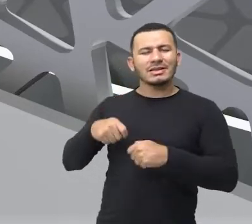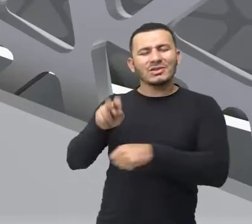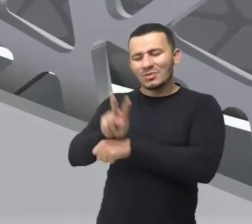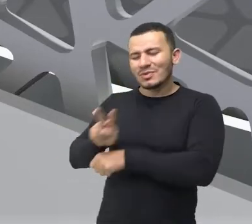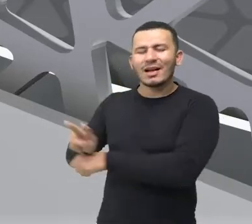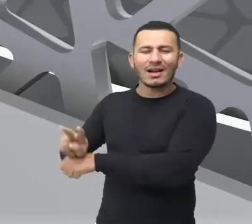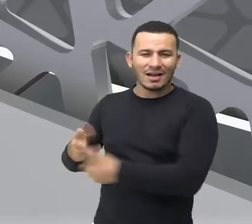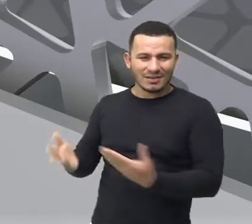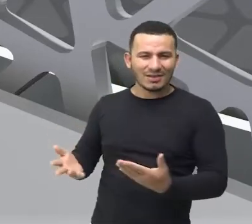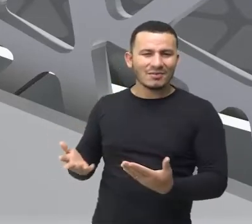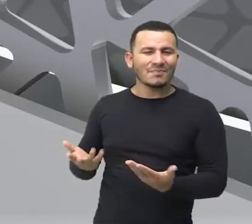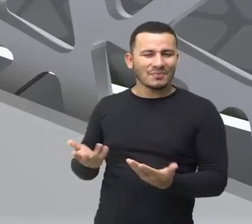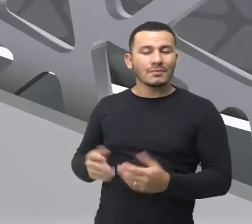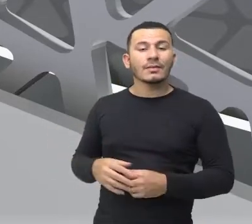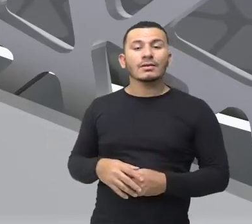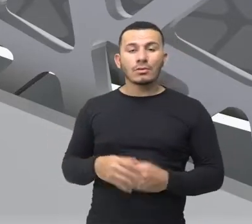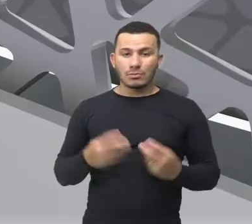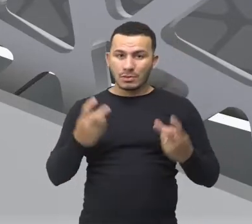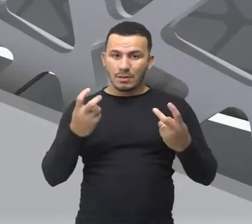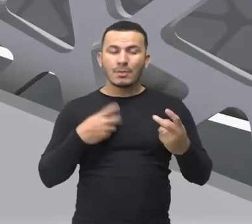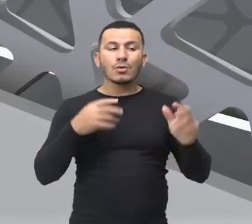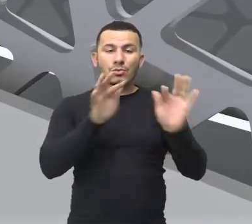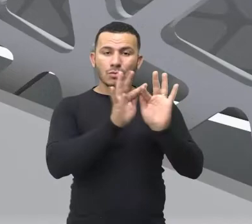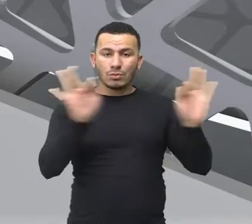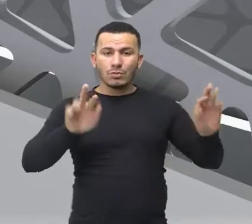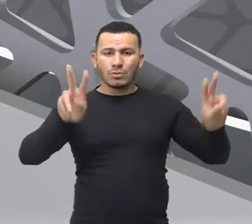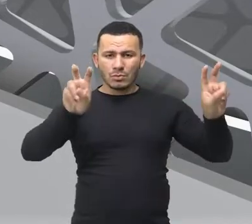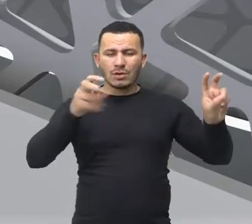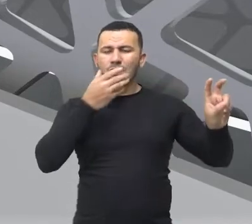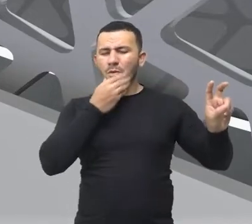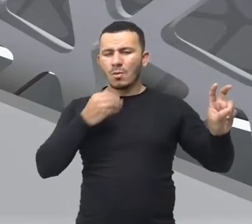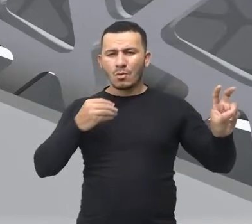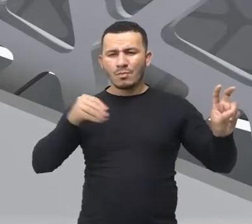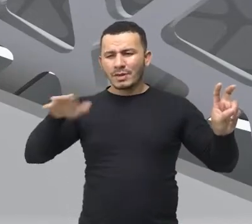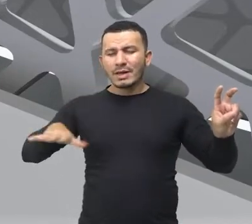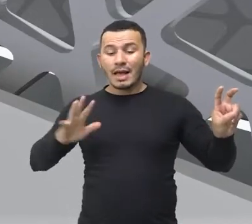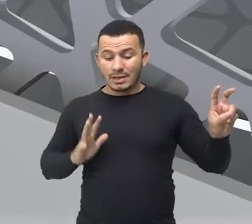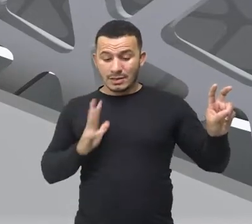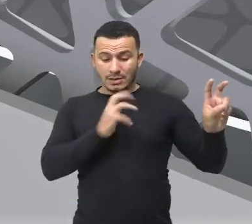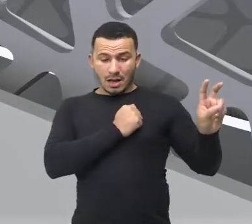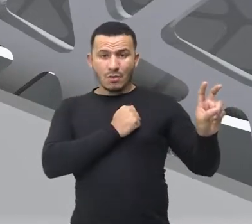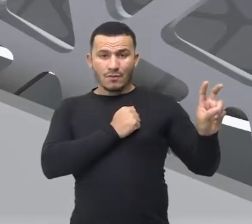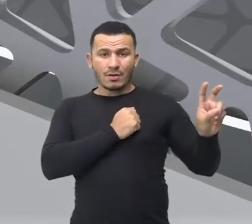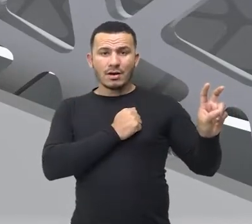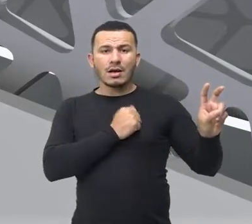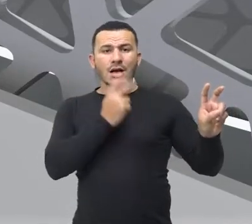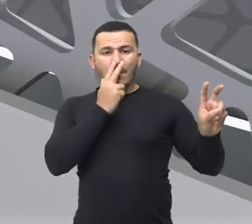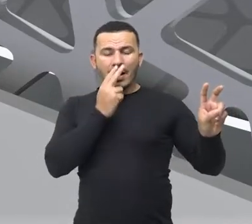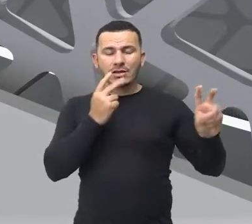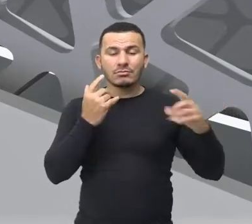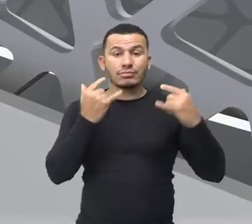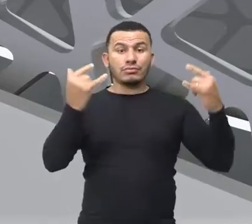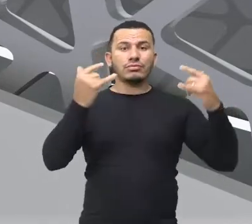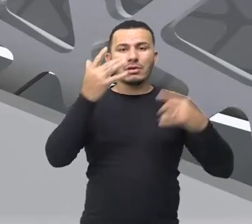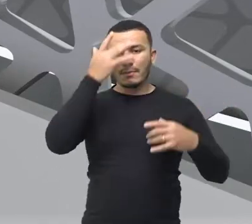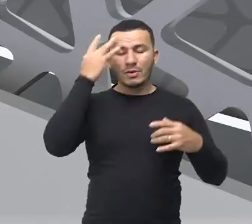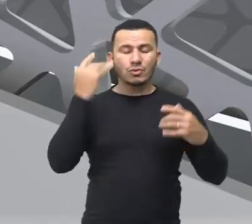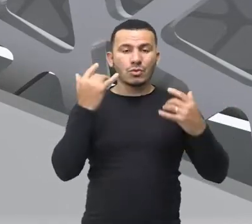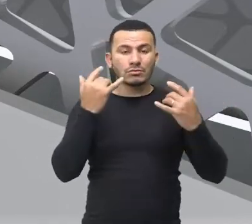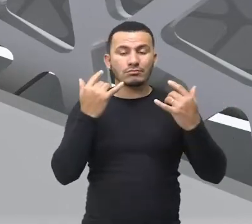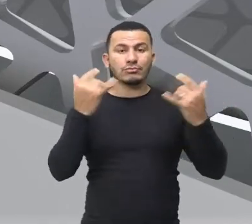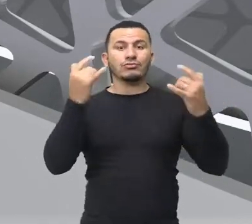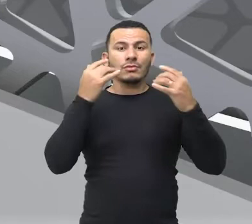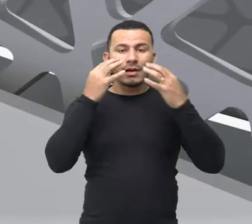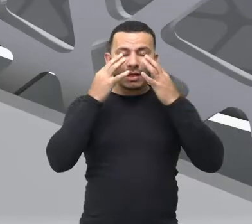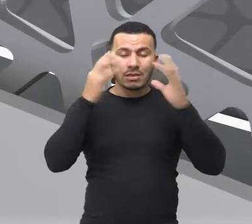proteção? Percebam que neste enunciado, menino salva, menino de 6 anos salva, é ele que dá a